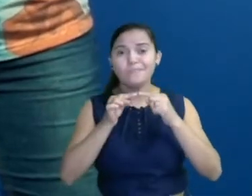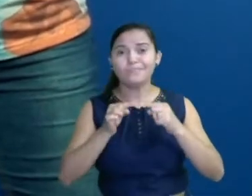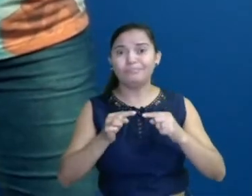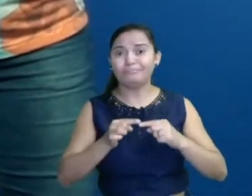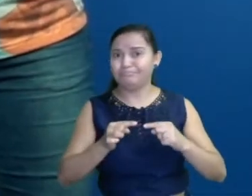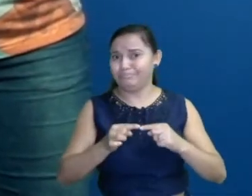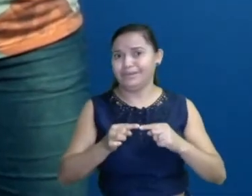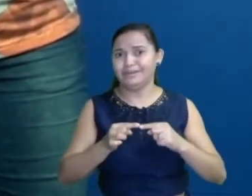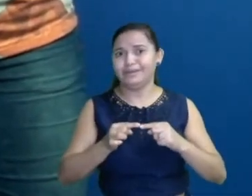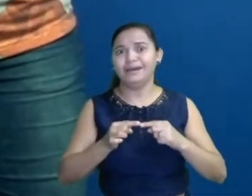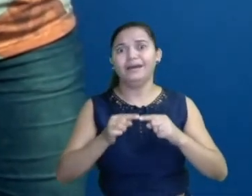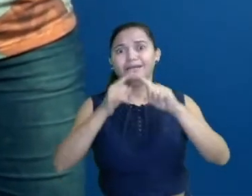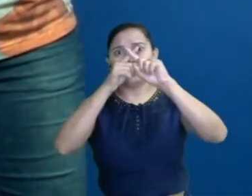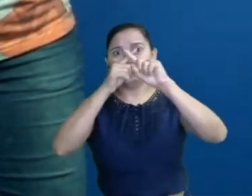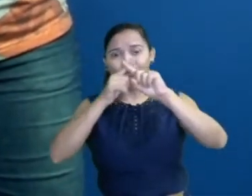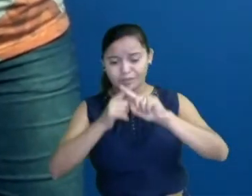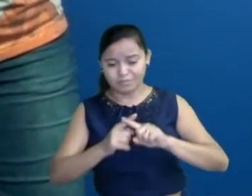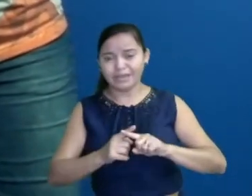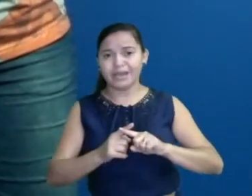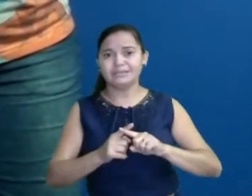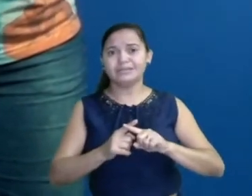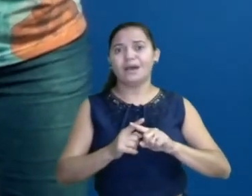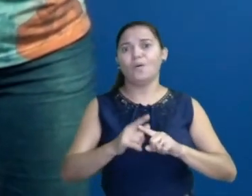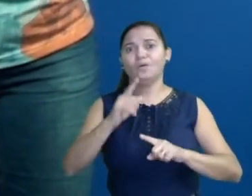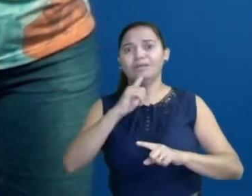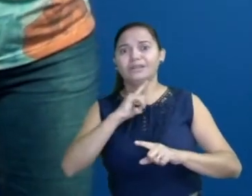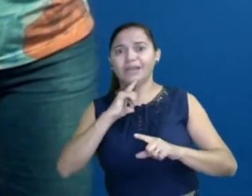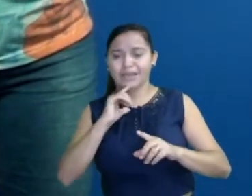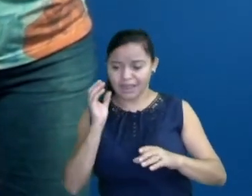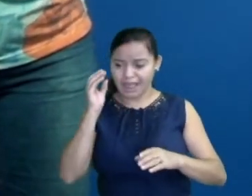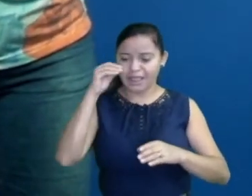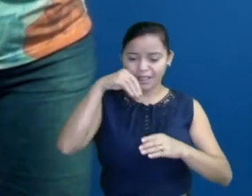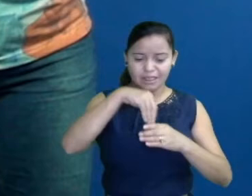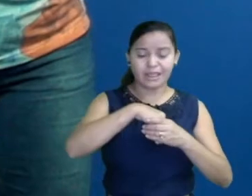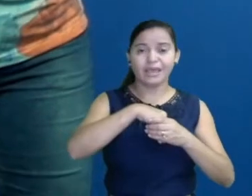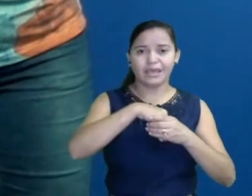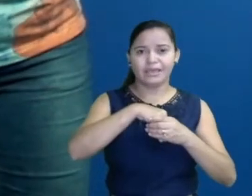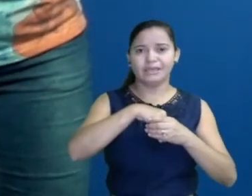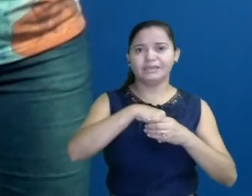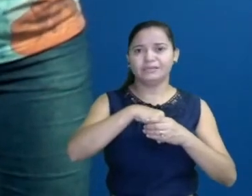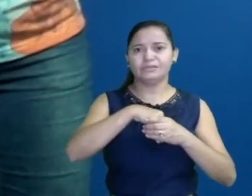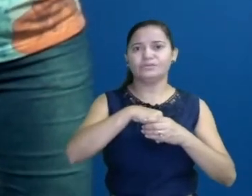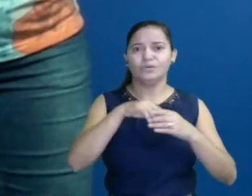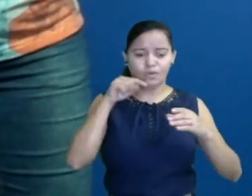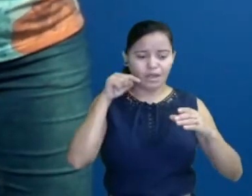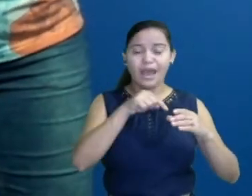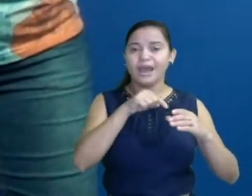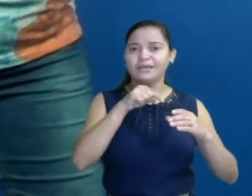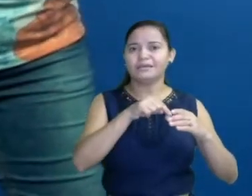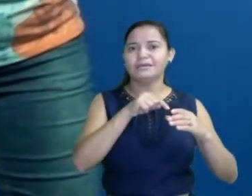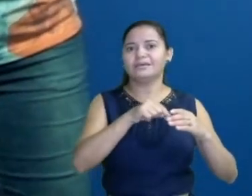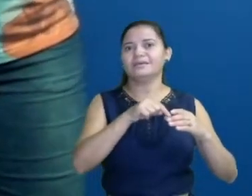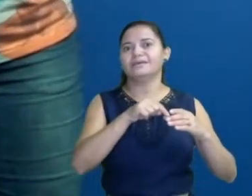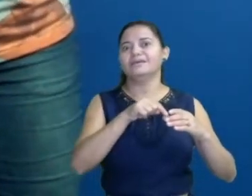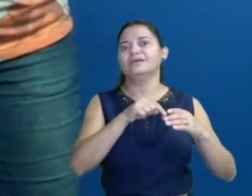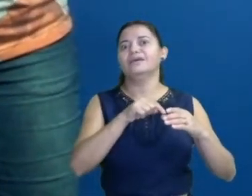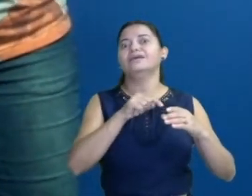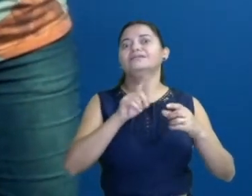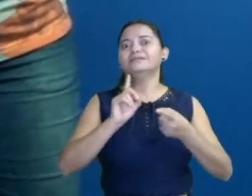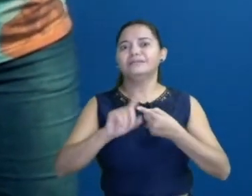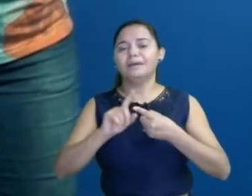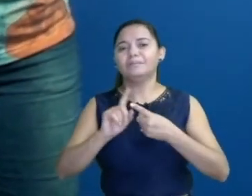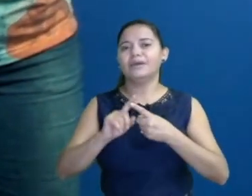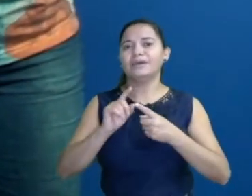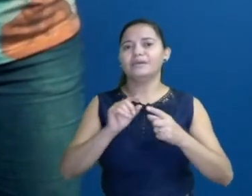dessa relação da multiplicação em que eu trago uma multiplicação de um valor a outro dentro do fator né e o